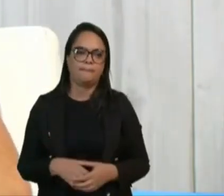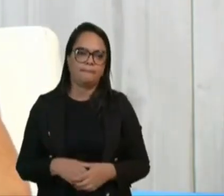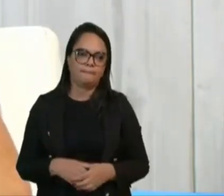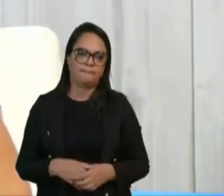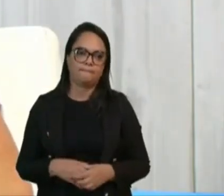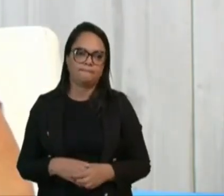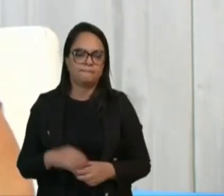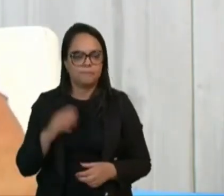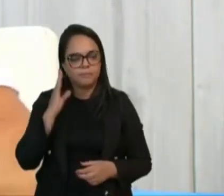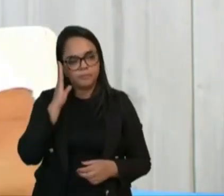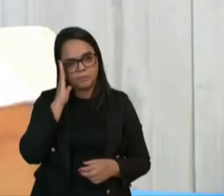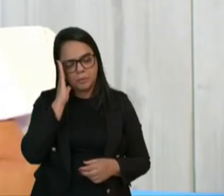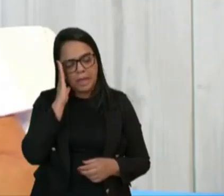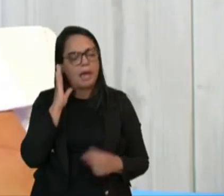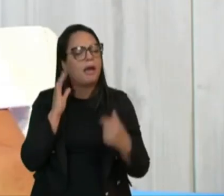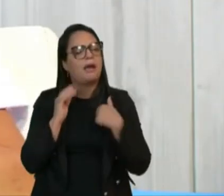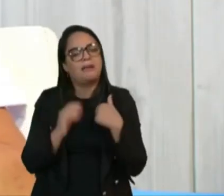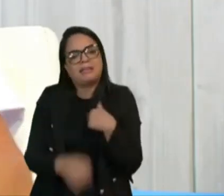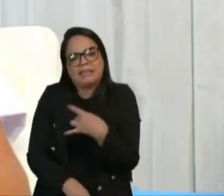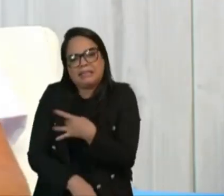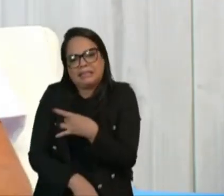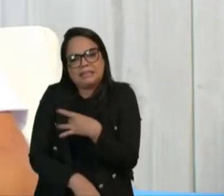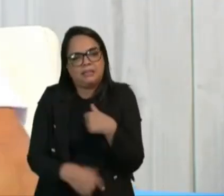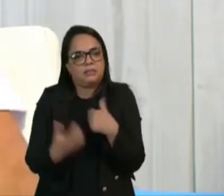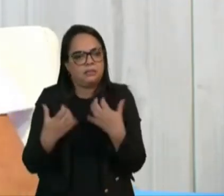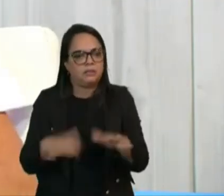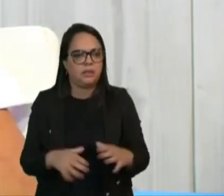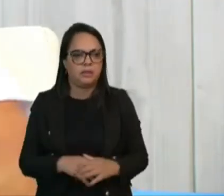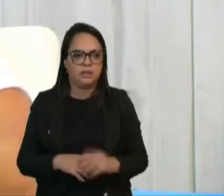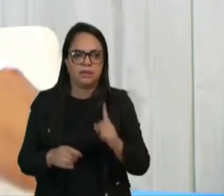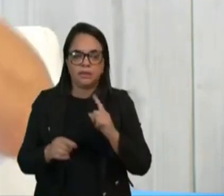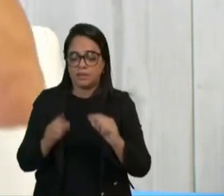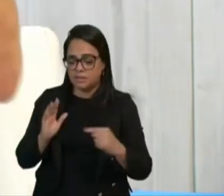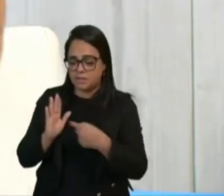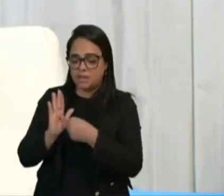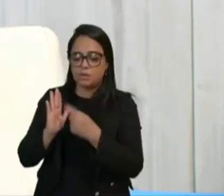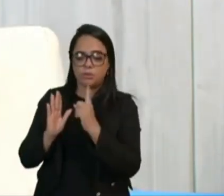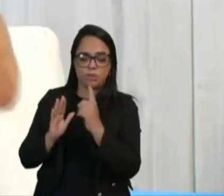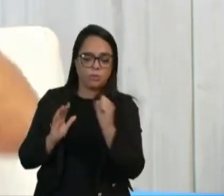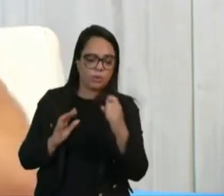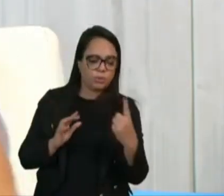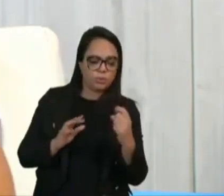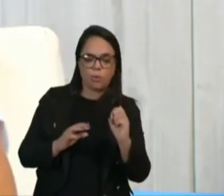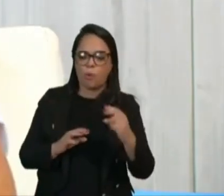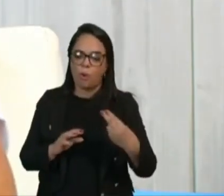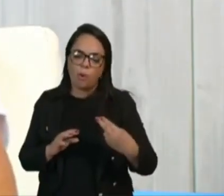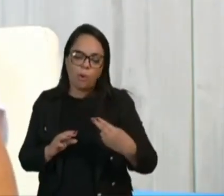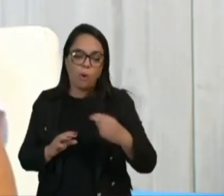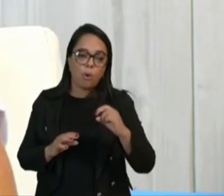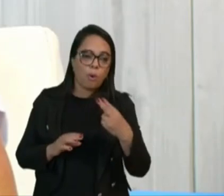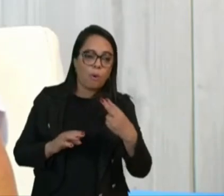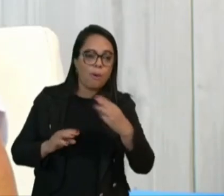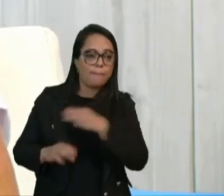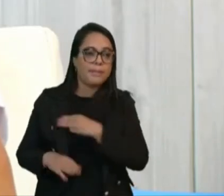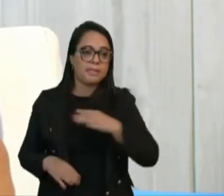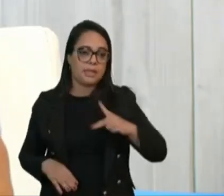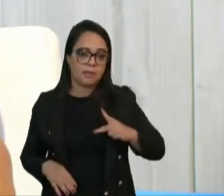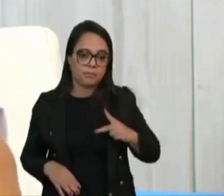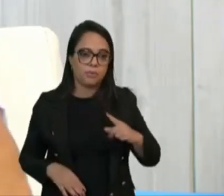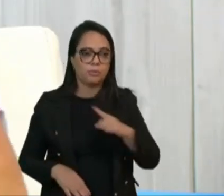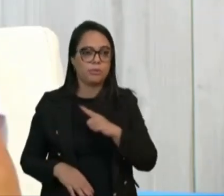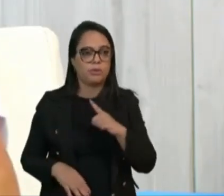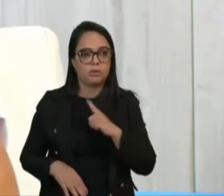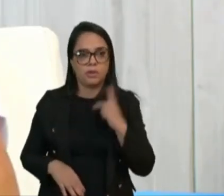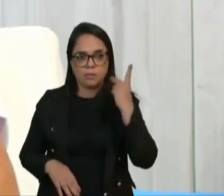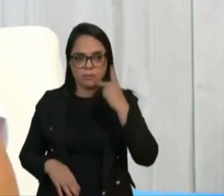do outro. Ah, eu tenho medo, não quero. Faz a denúncia no 81, vai no Ministério Público. Hoje nós temos a promotoria aí do